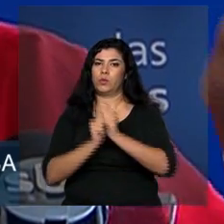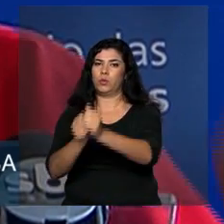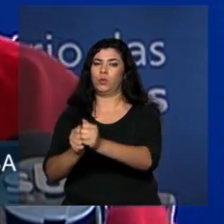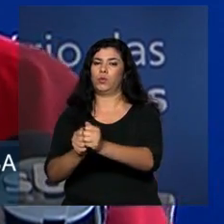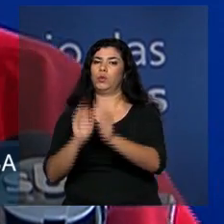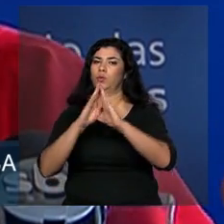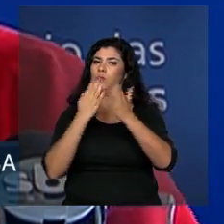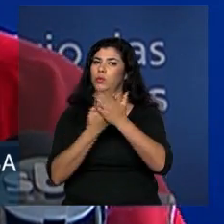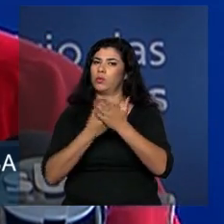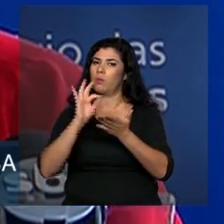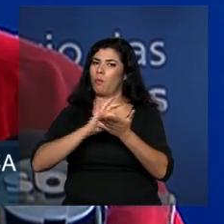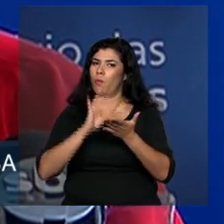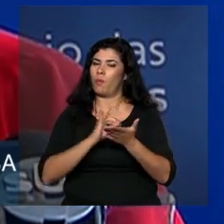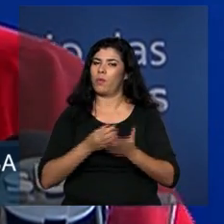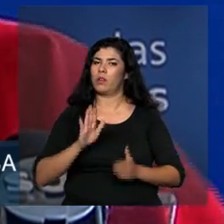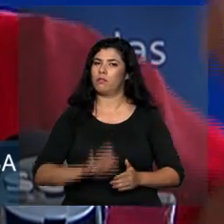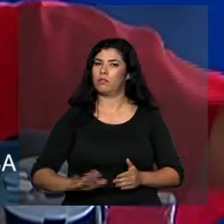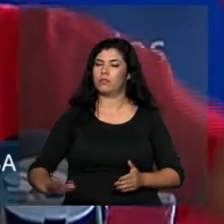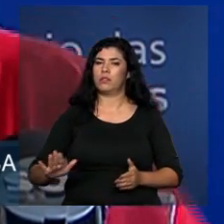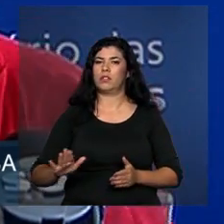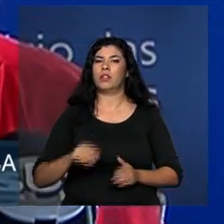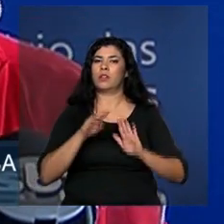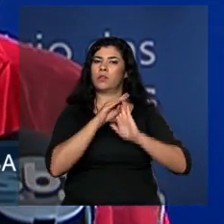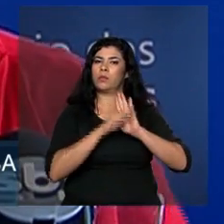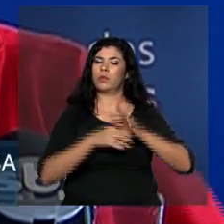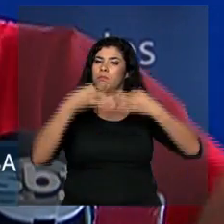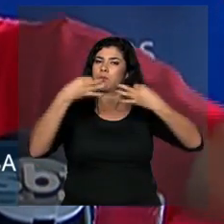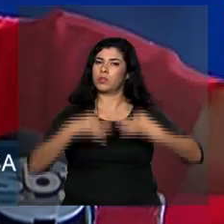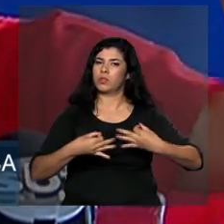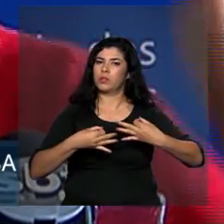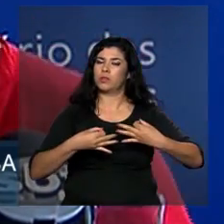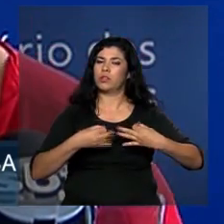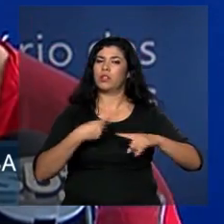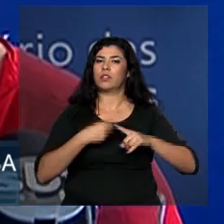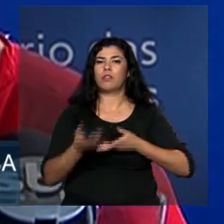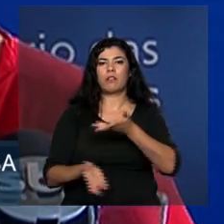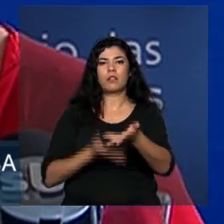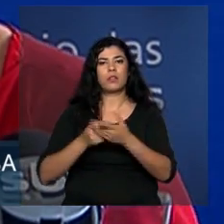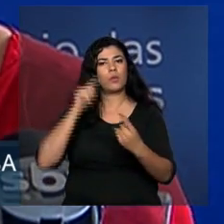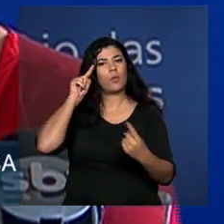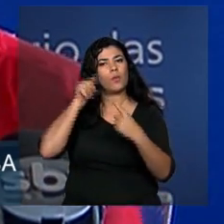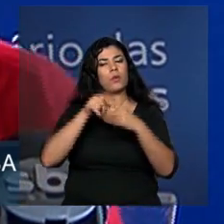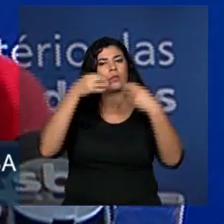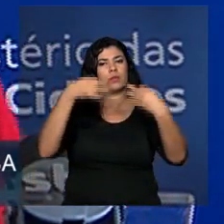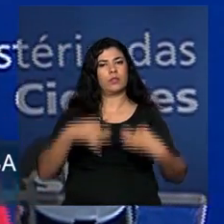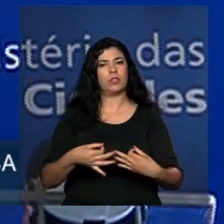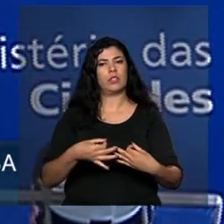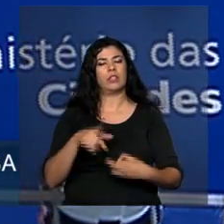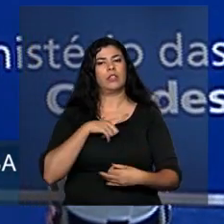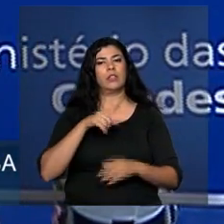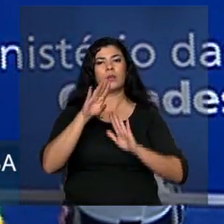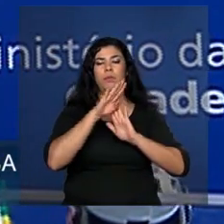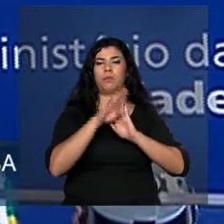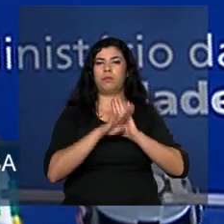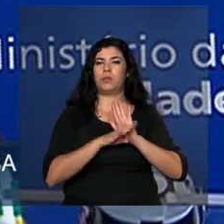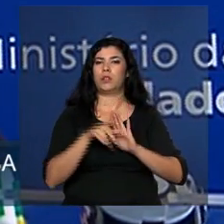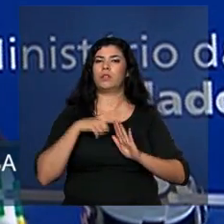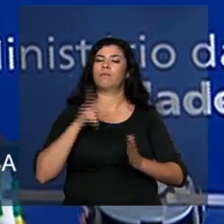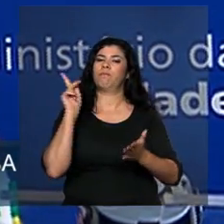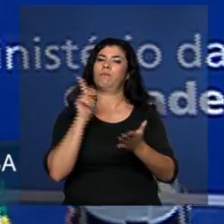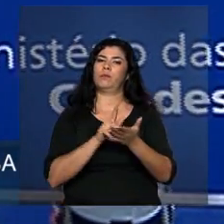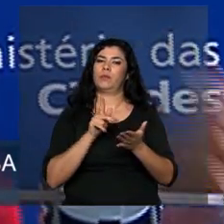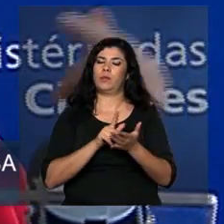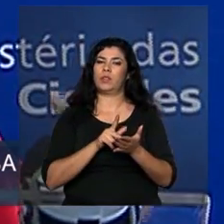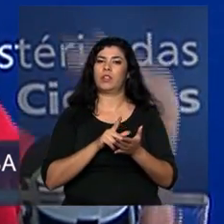Família seja um programa correto, seja um programa que atende os seus objetivos, seja um programa que, de